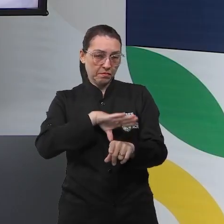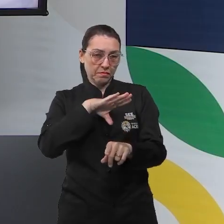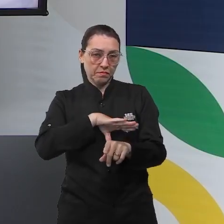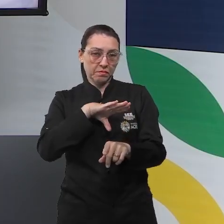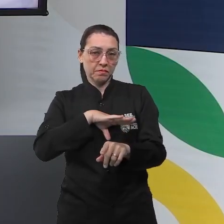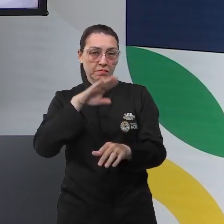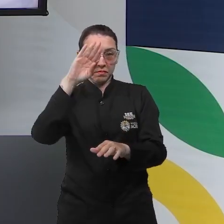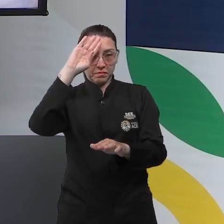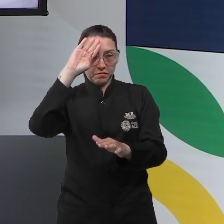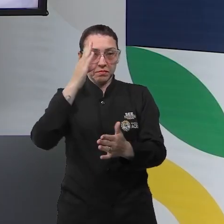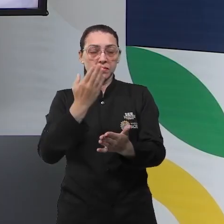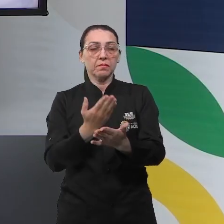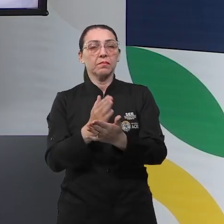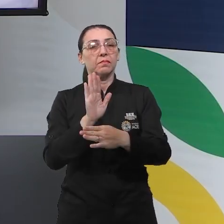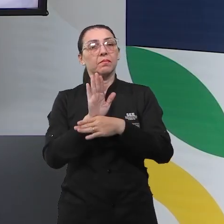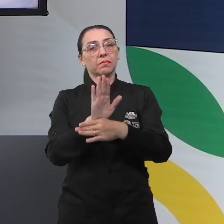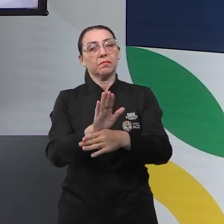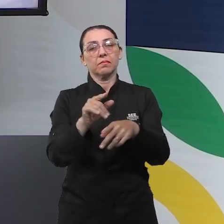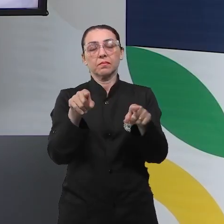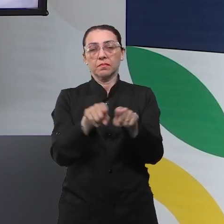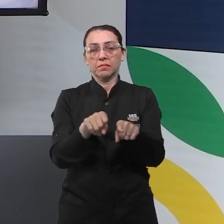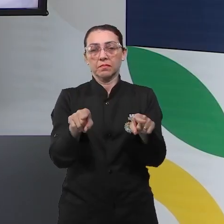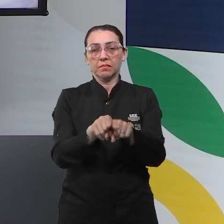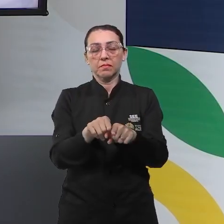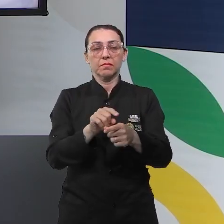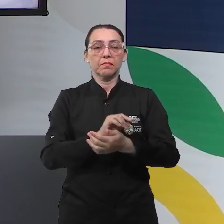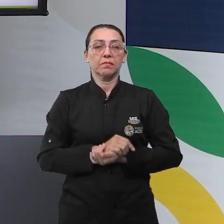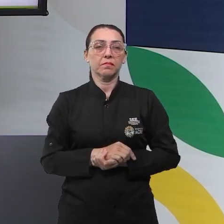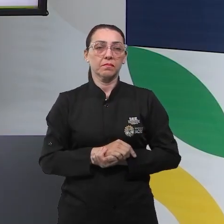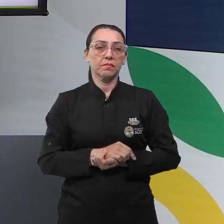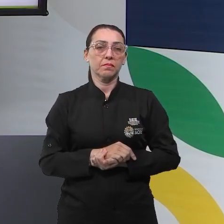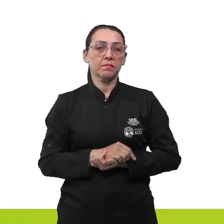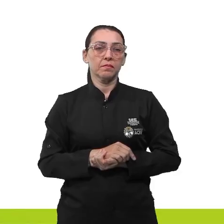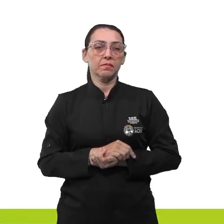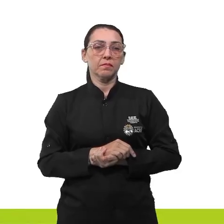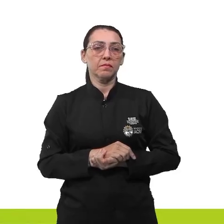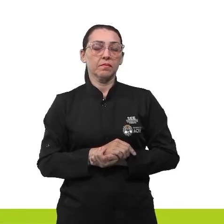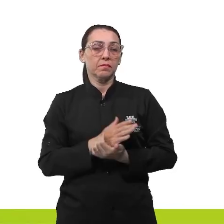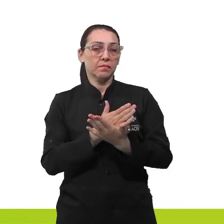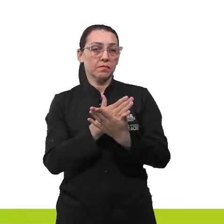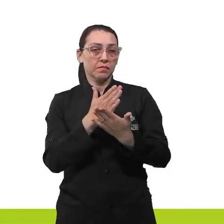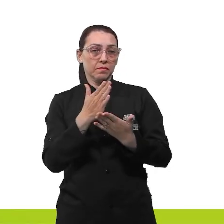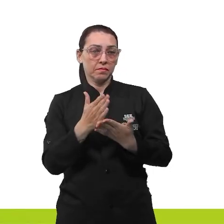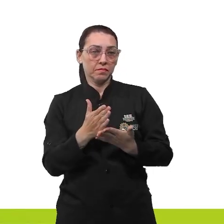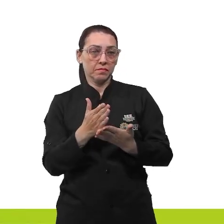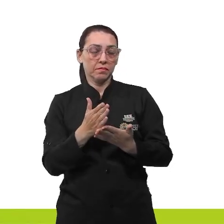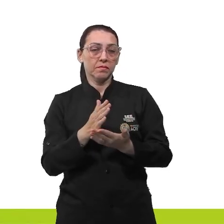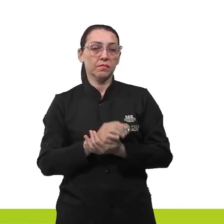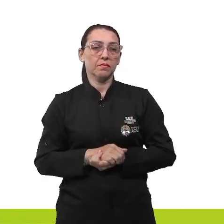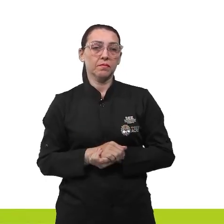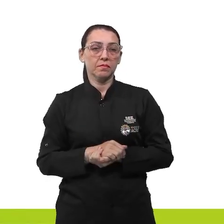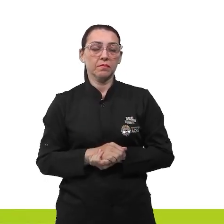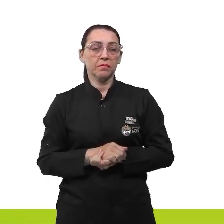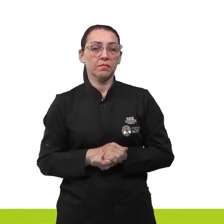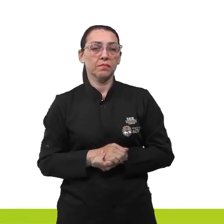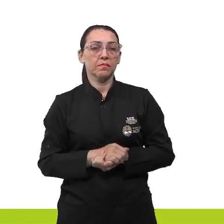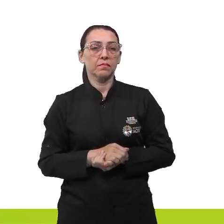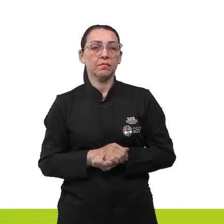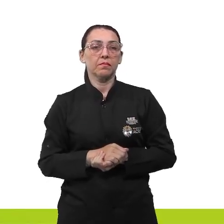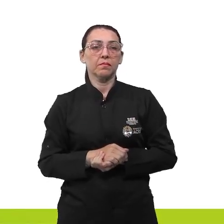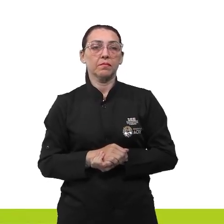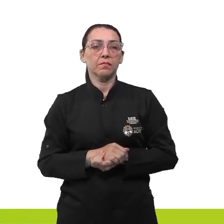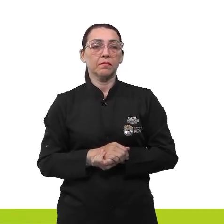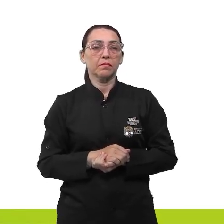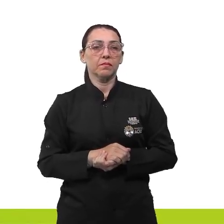eu acredito que ajude também. Então vamos lá, vamos começar, sem mais delongas. Vamos a uma questão aí